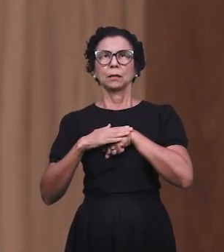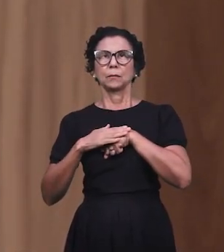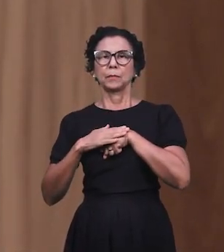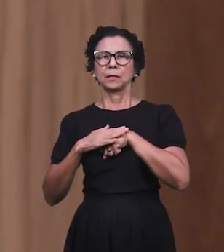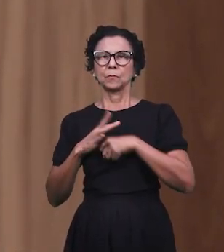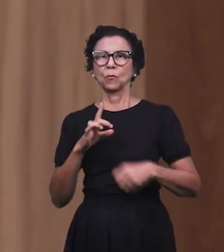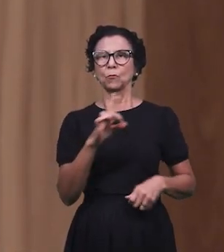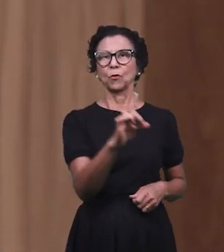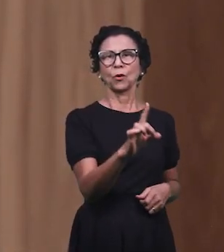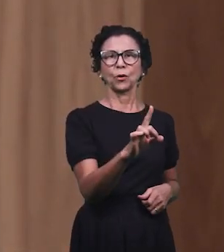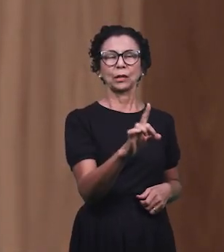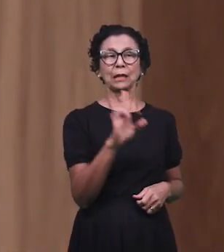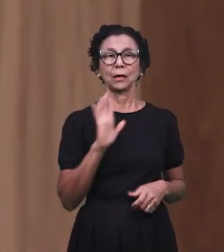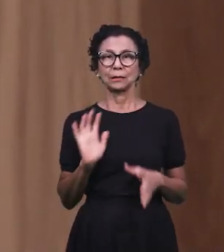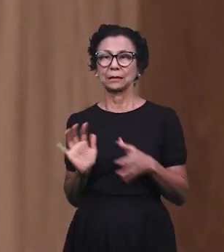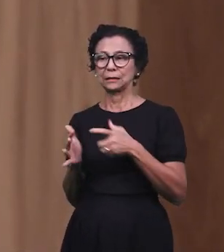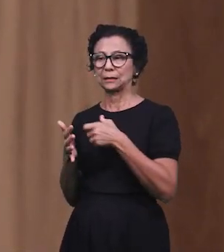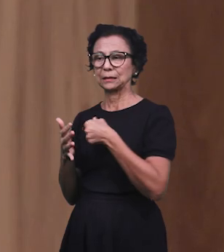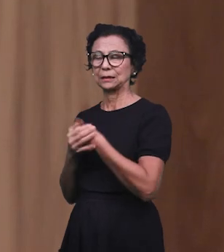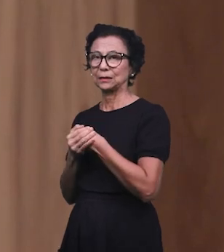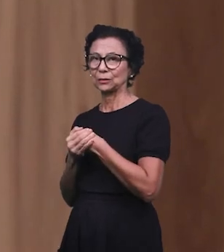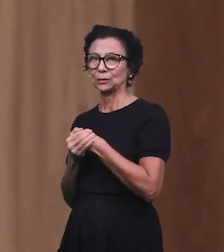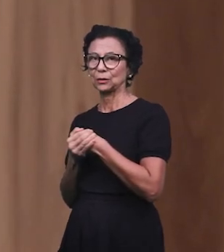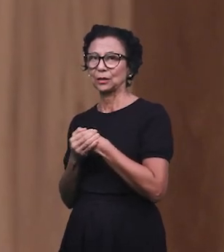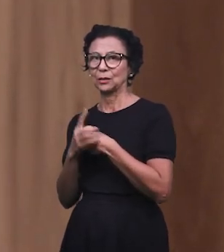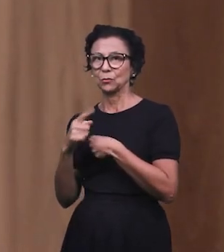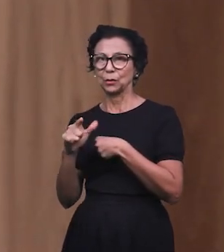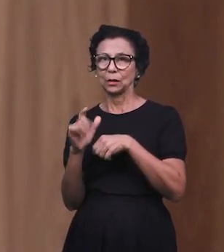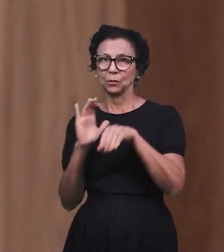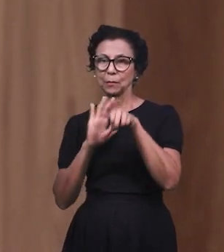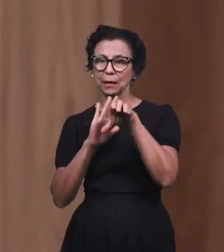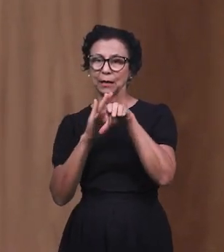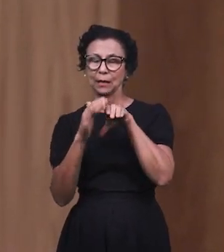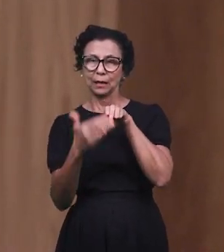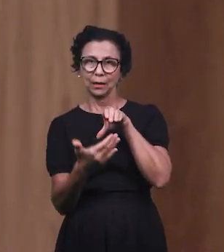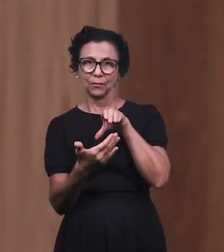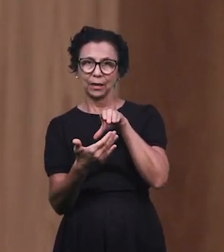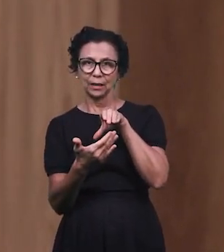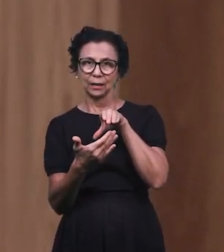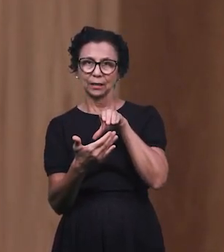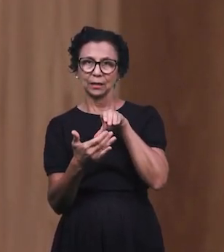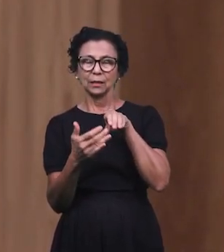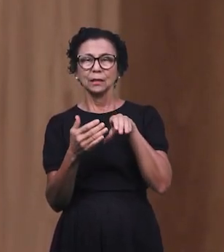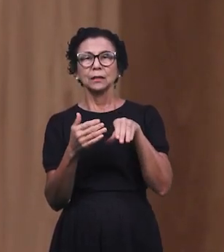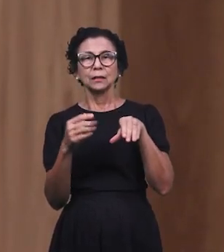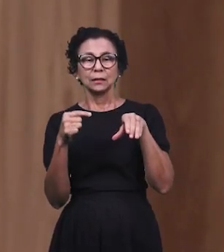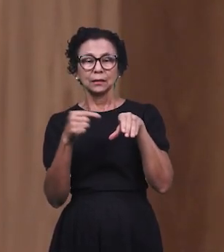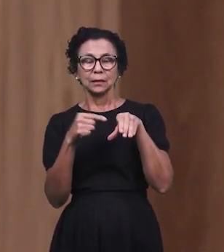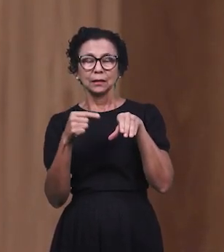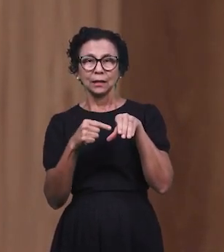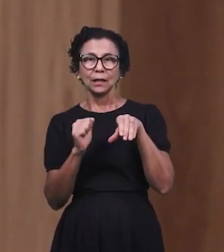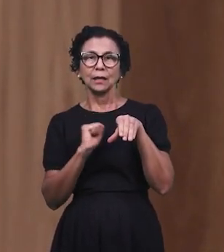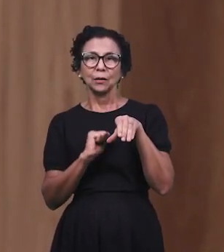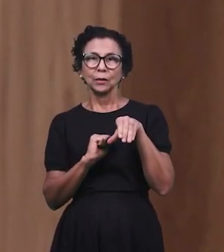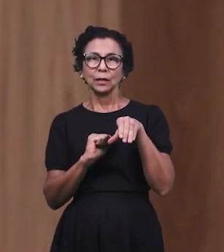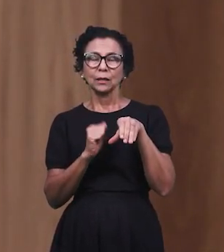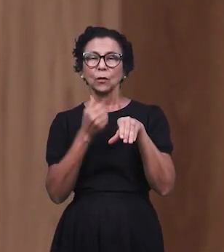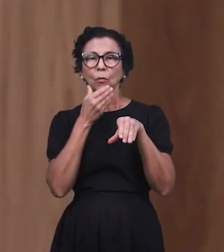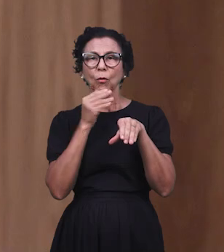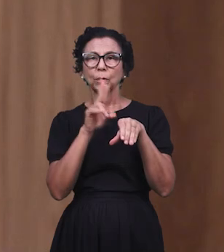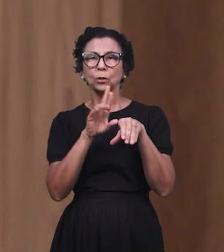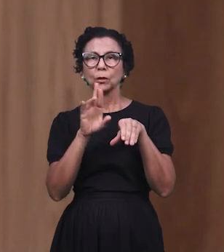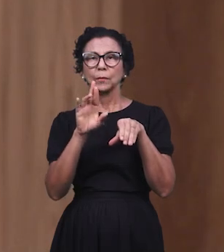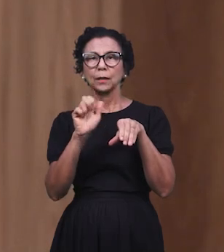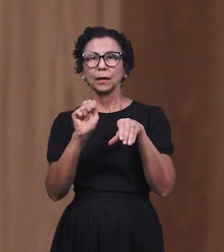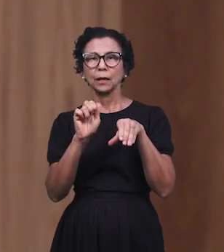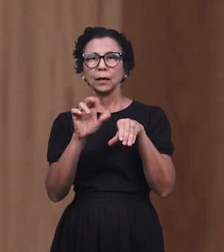combate, mas ele se refugiou. Ele foi à caverna de Adulão. Uhum. E Adulão é o quê? É